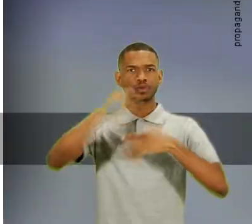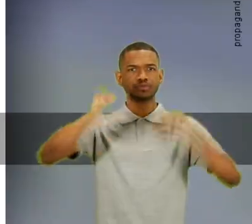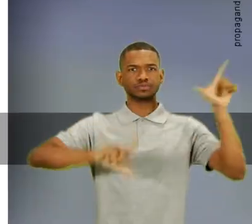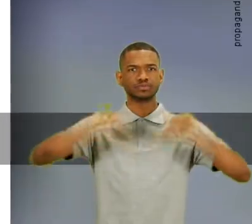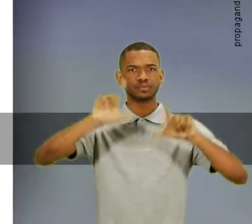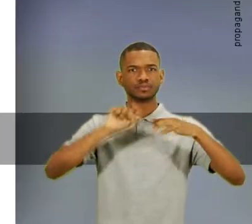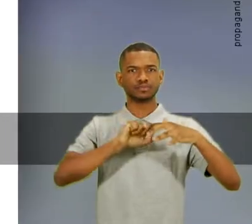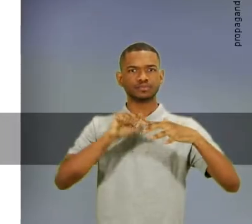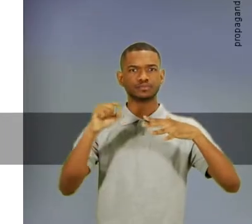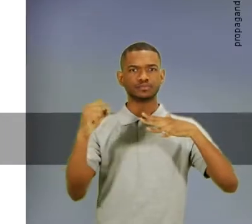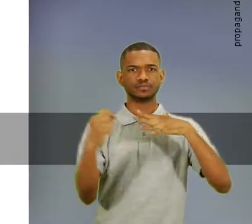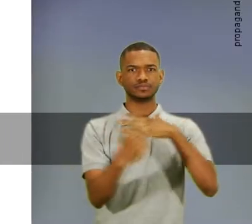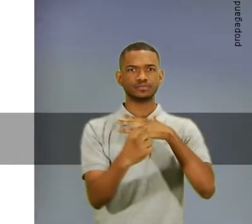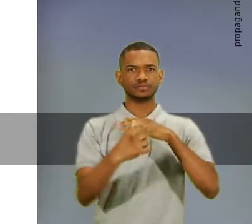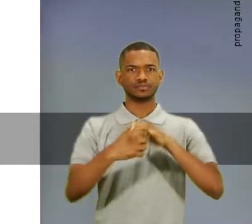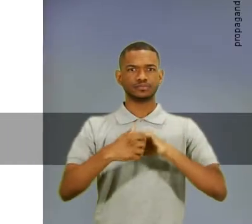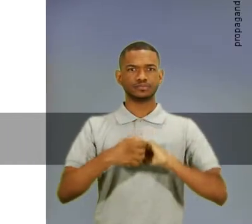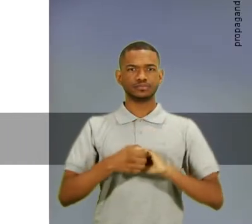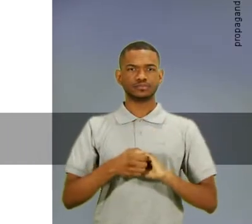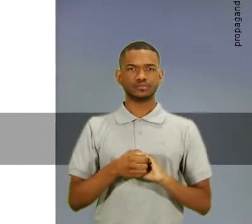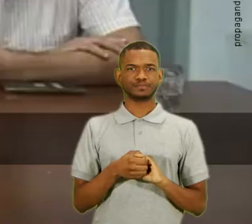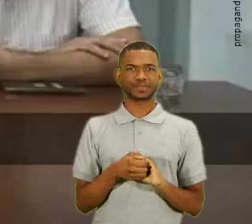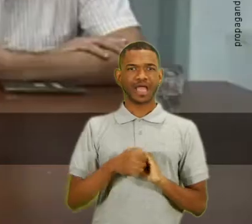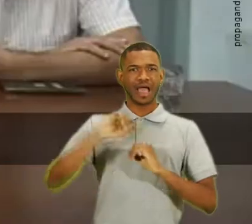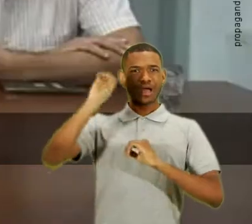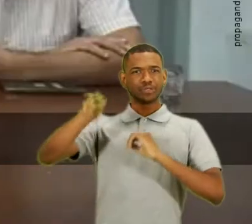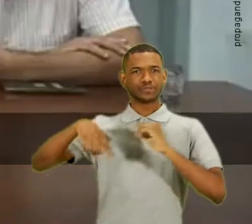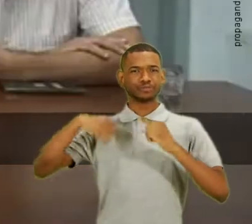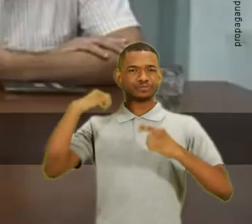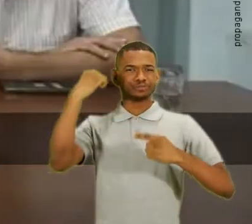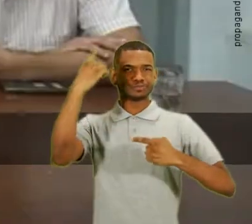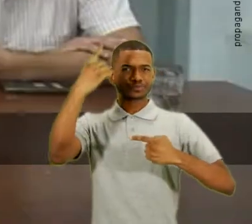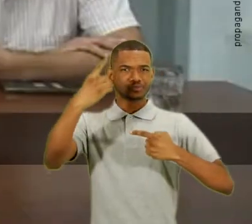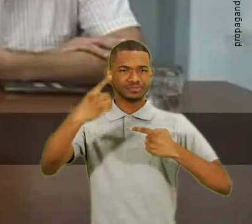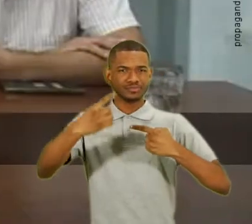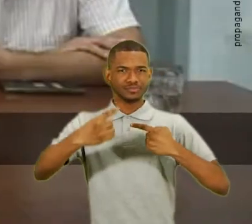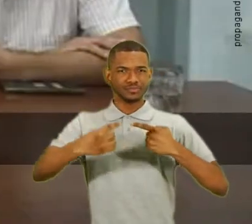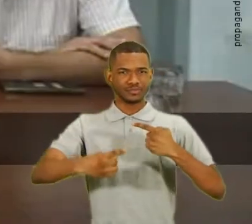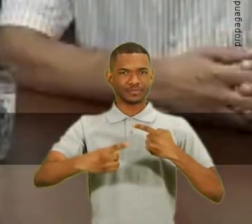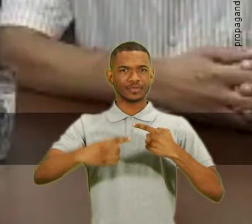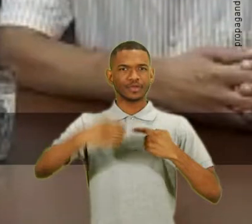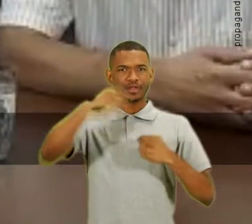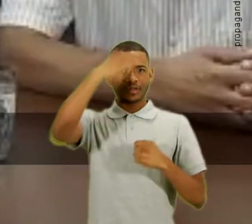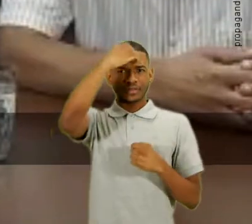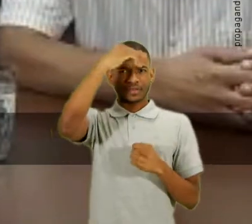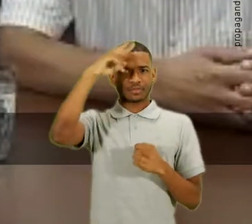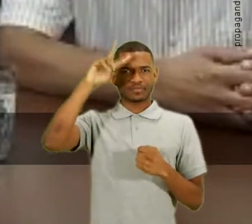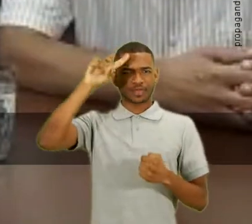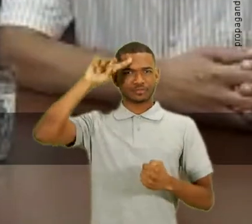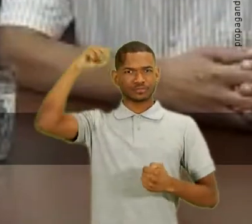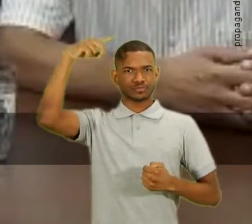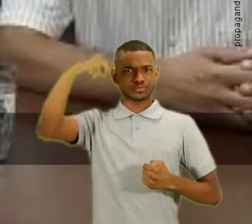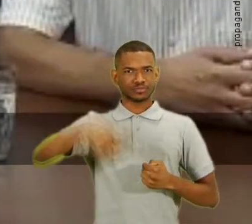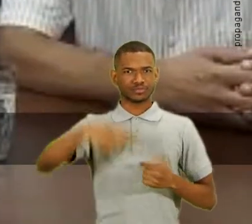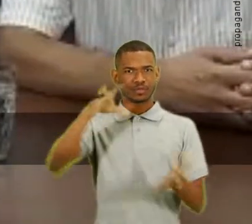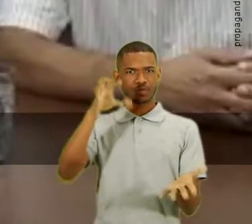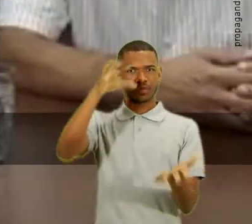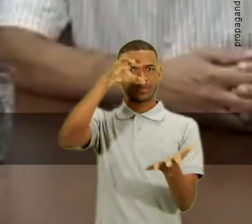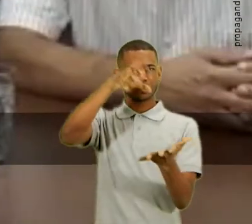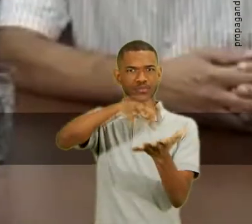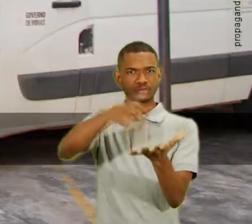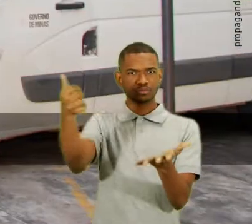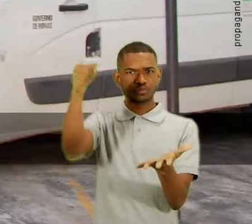pela TV e redes sociais no dia seguinte ao anúncio do primeiro caso de corrente Doutor Marcos de